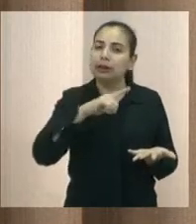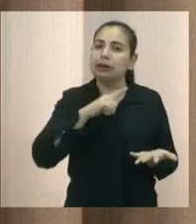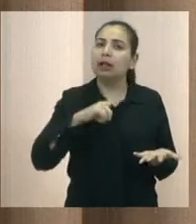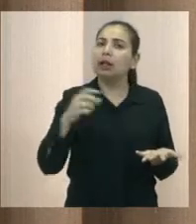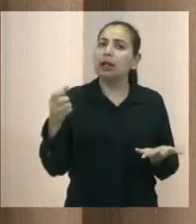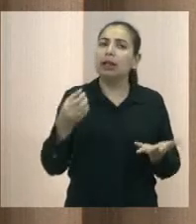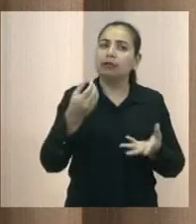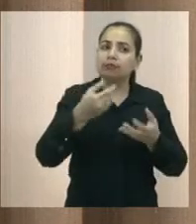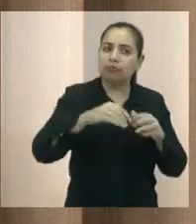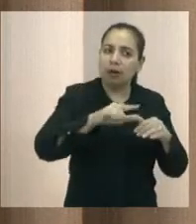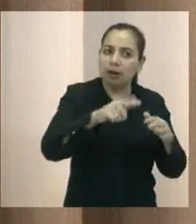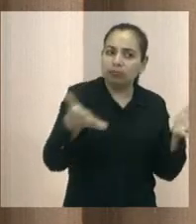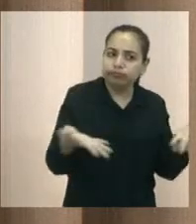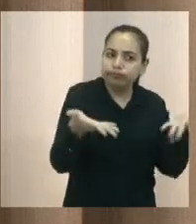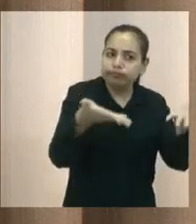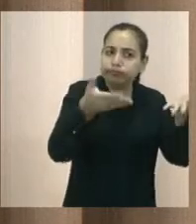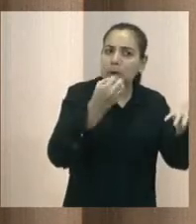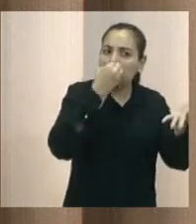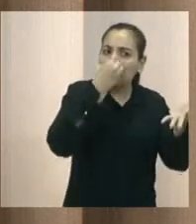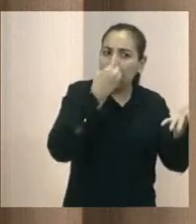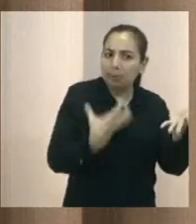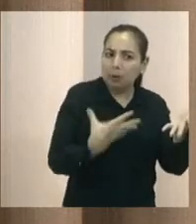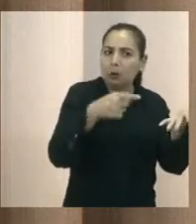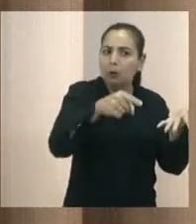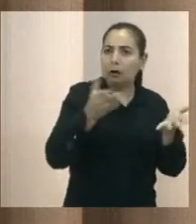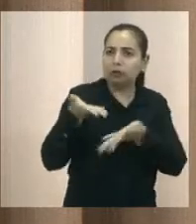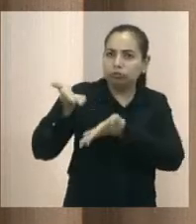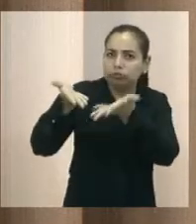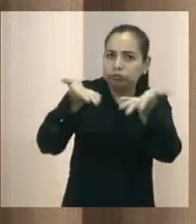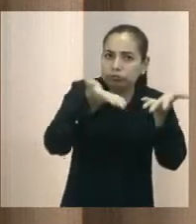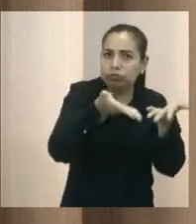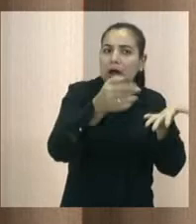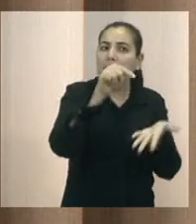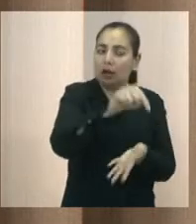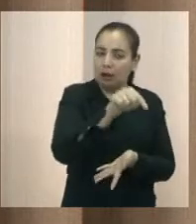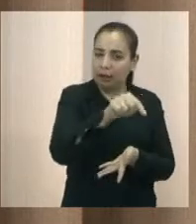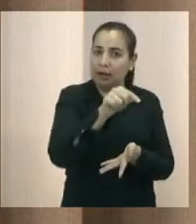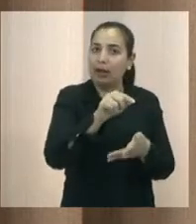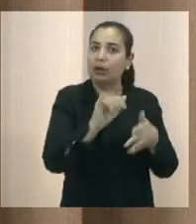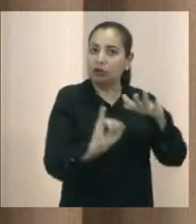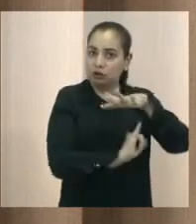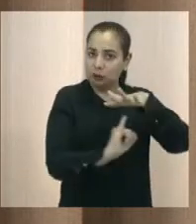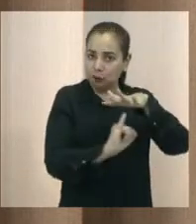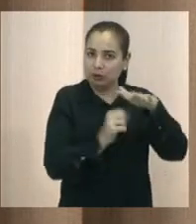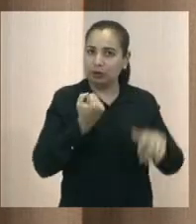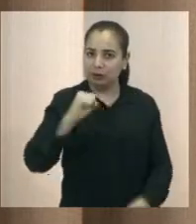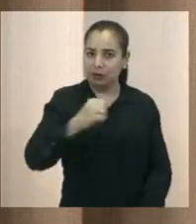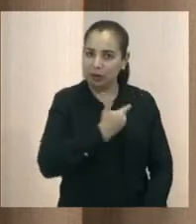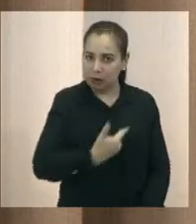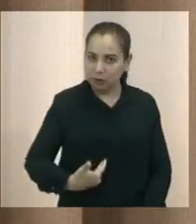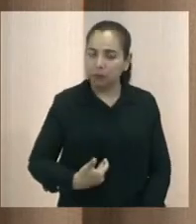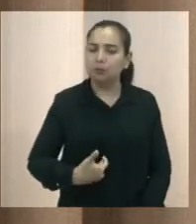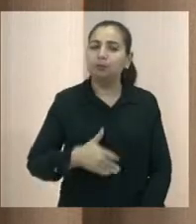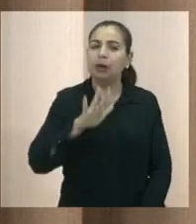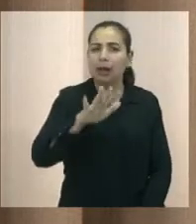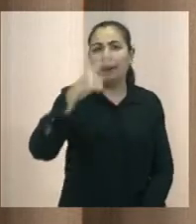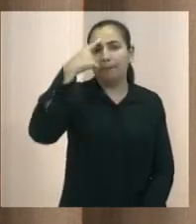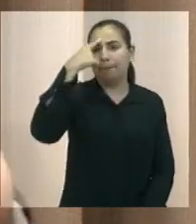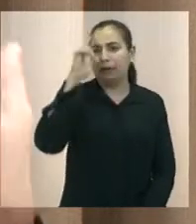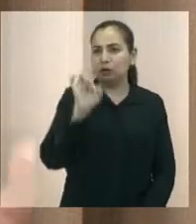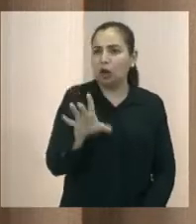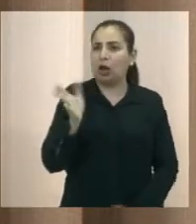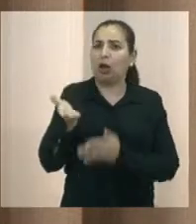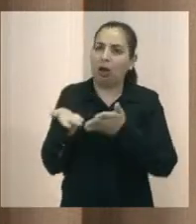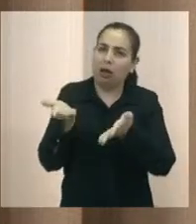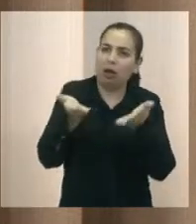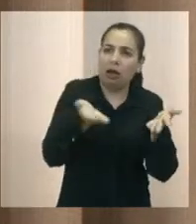da Defensoria, quando a gente fala em ampliar, a gente já pensa em números, né? Isso. Mas não é só o número, quantidade de atendimentos